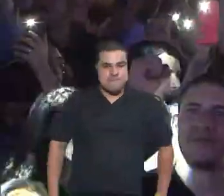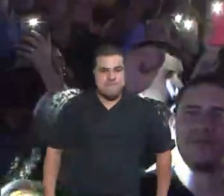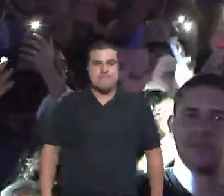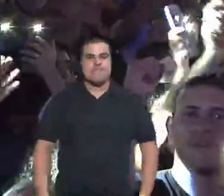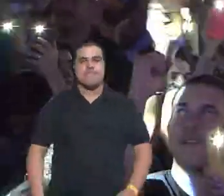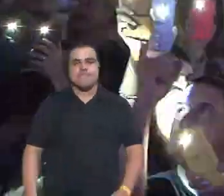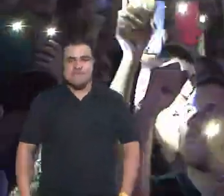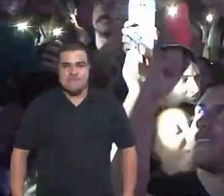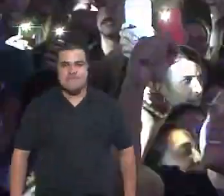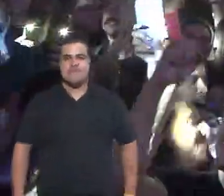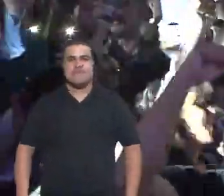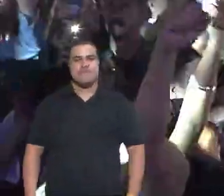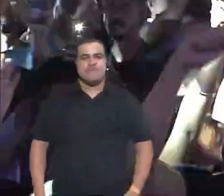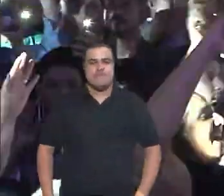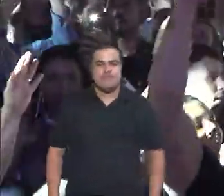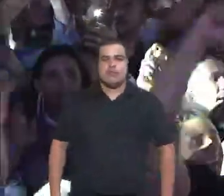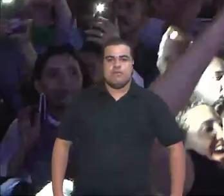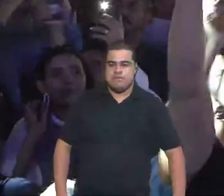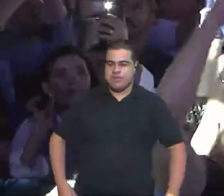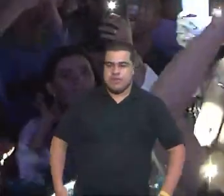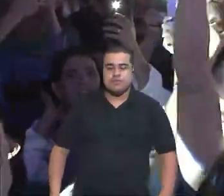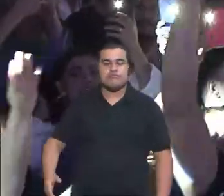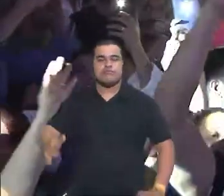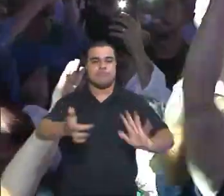um dois três